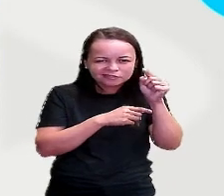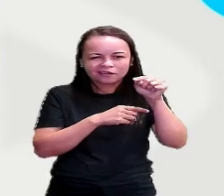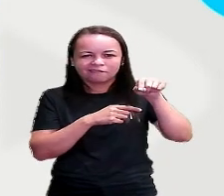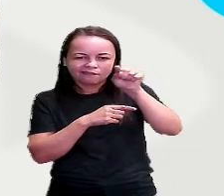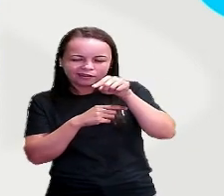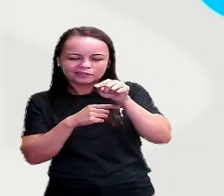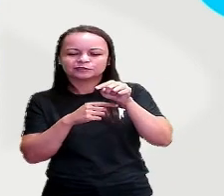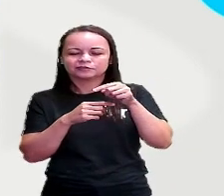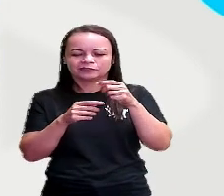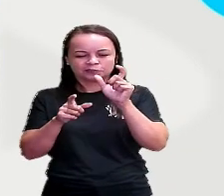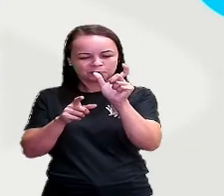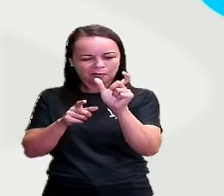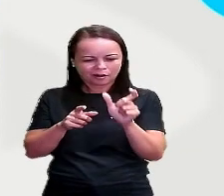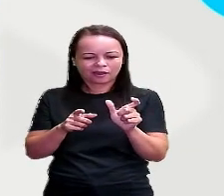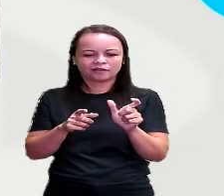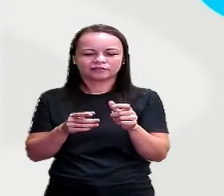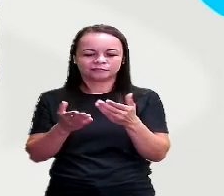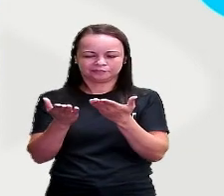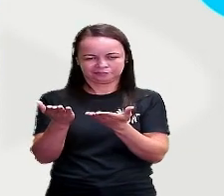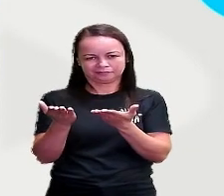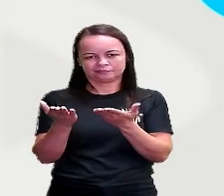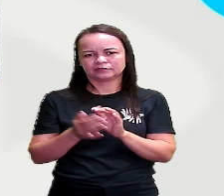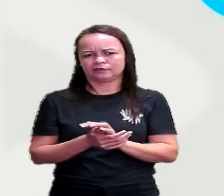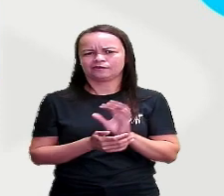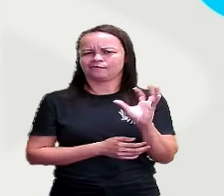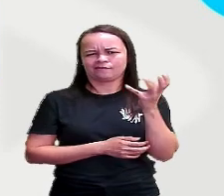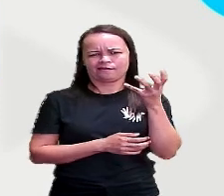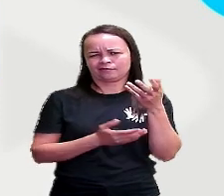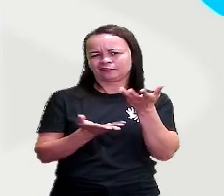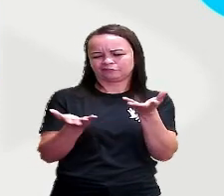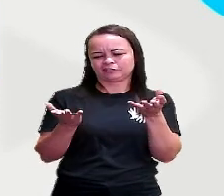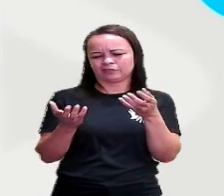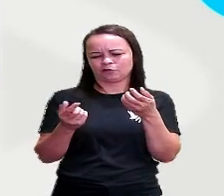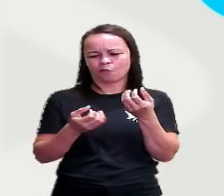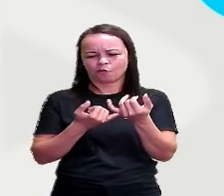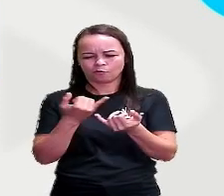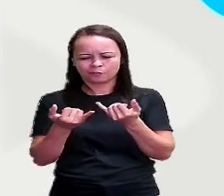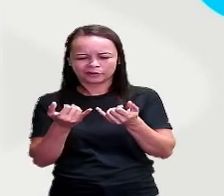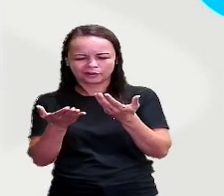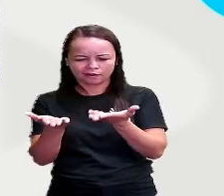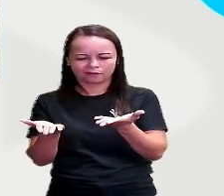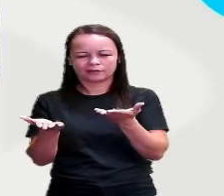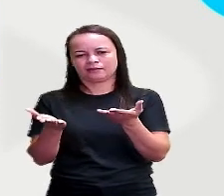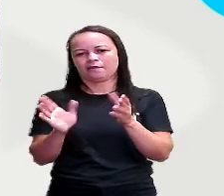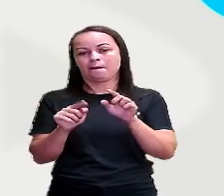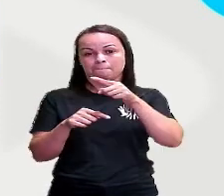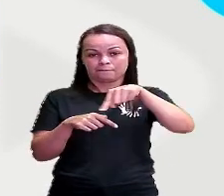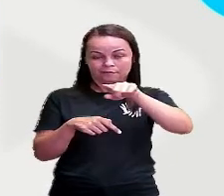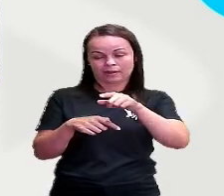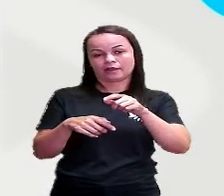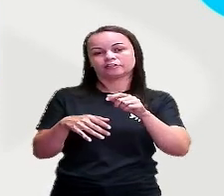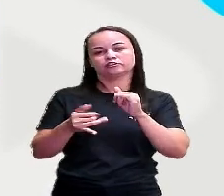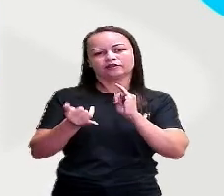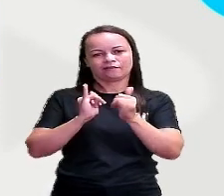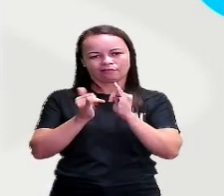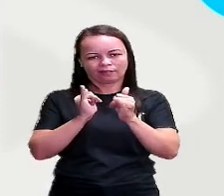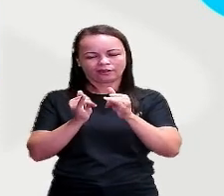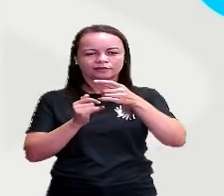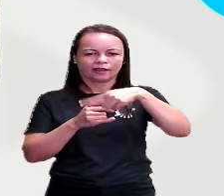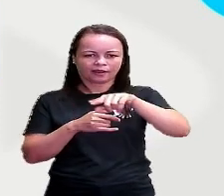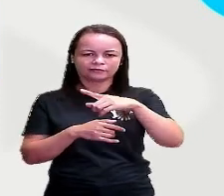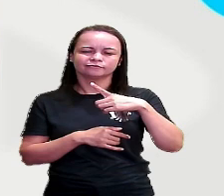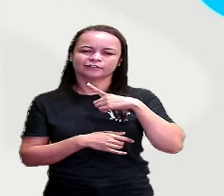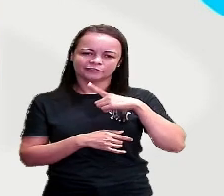ó, aqui, claro que não vai ter como jogar, mas na internet você vai olhar isso, vai ver que é bem divertido de aprender e